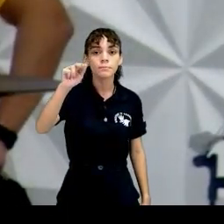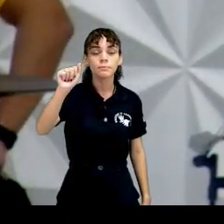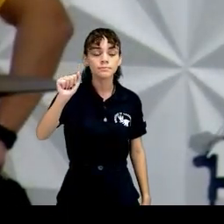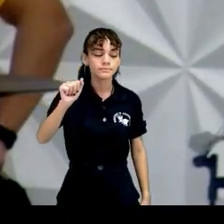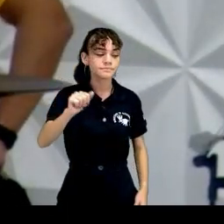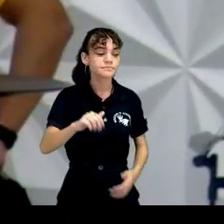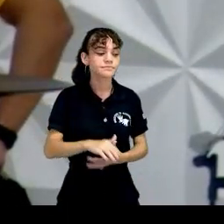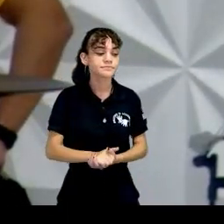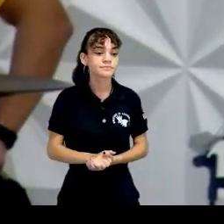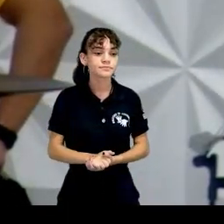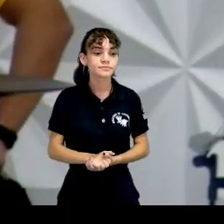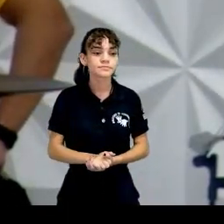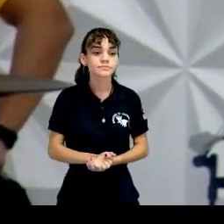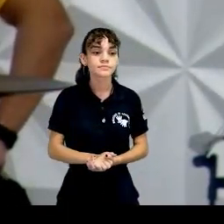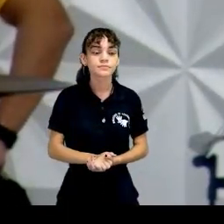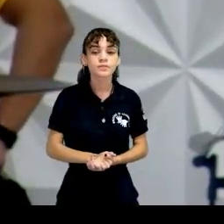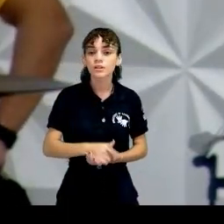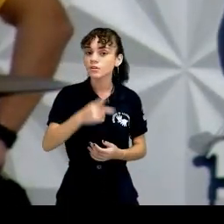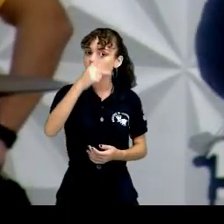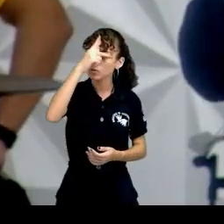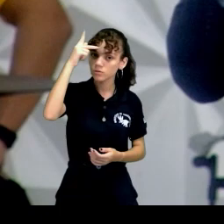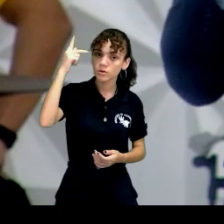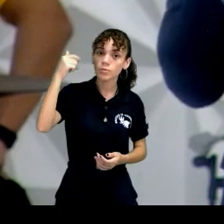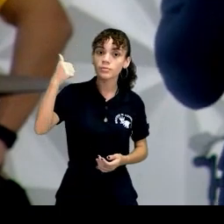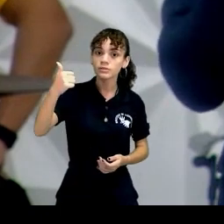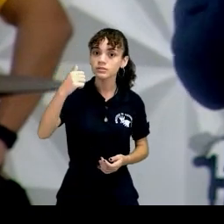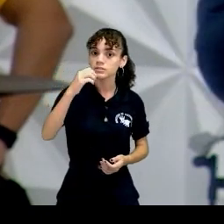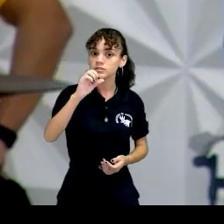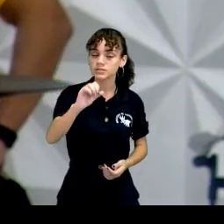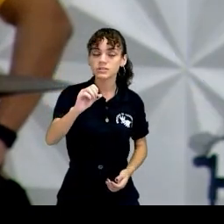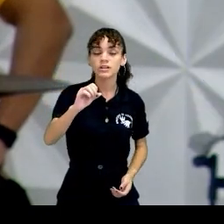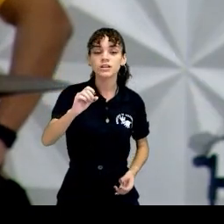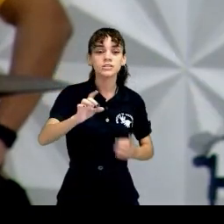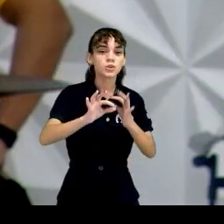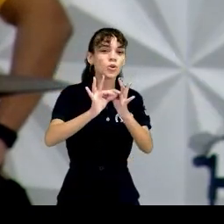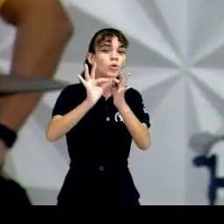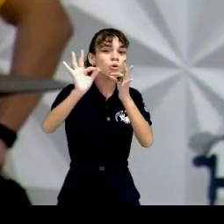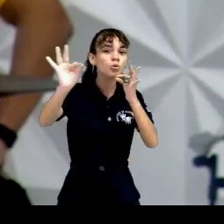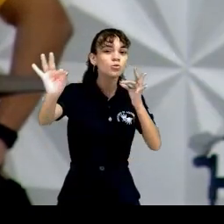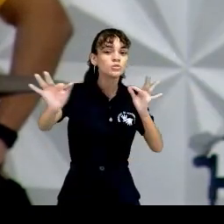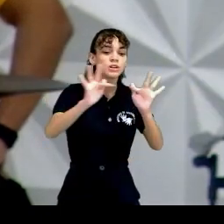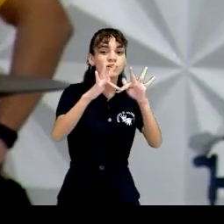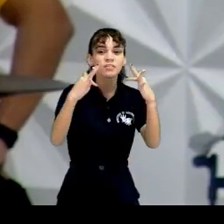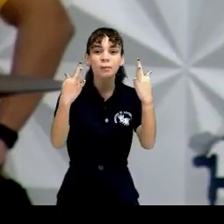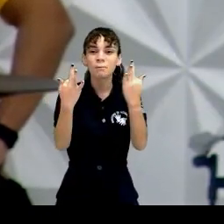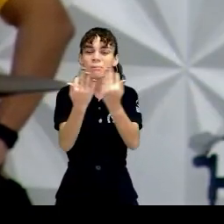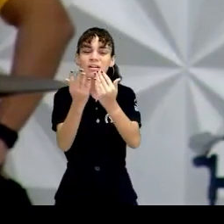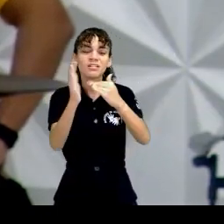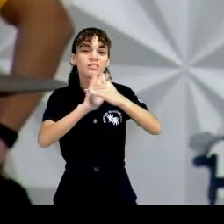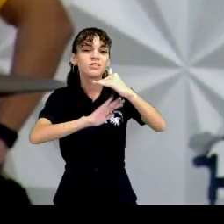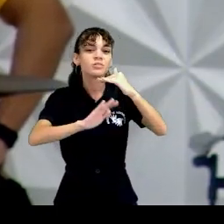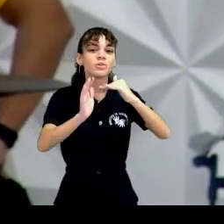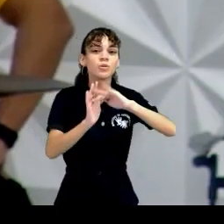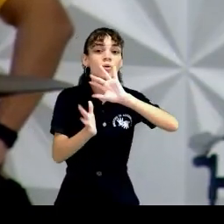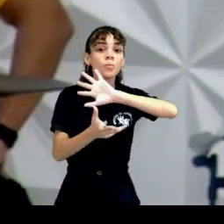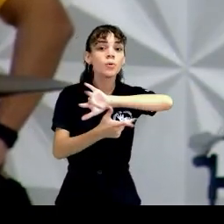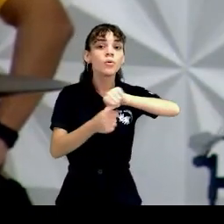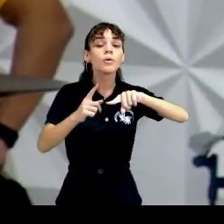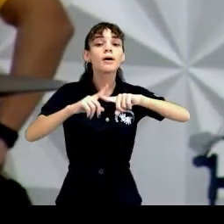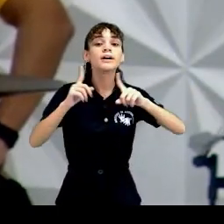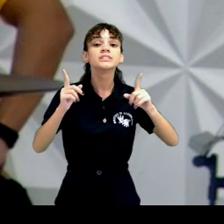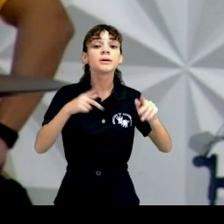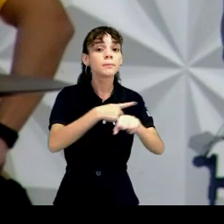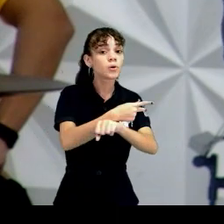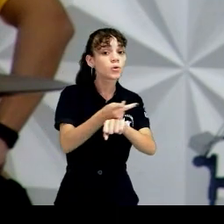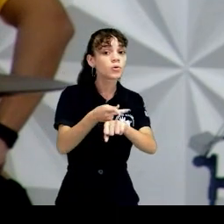suas famílias, mas com o mesmo objetivo, de buscar o bem da comunidade. E quando digo isso, me